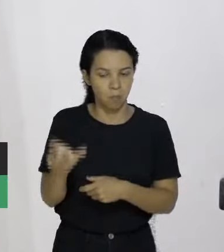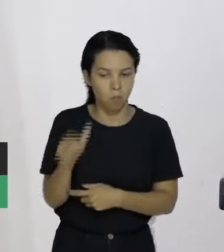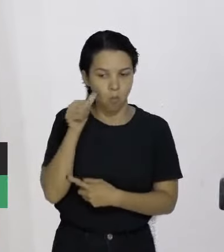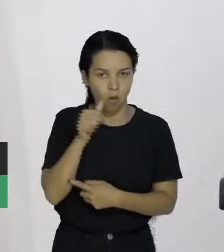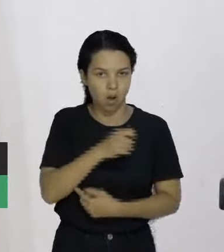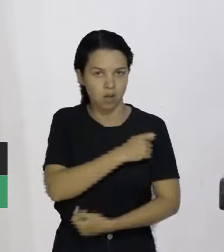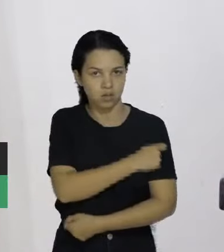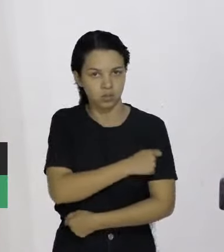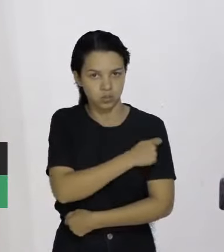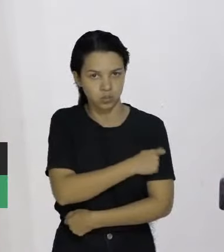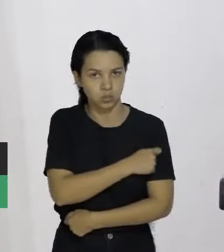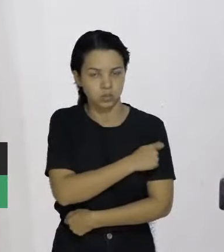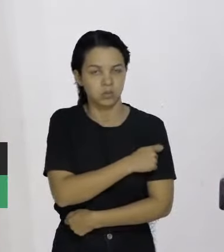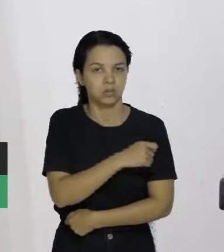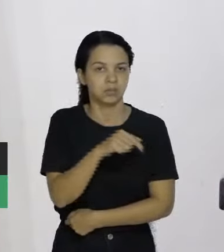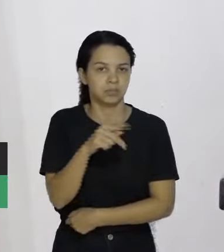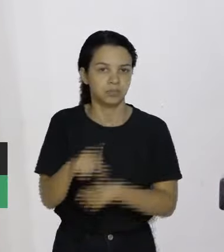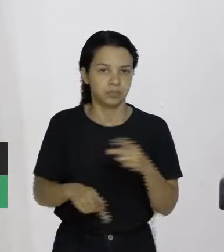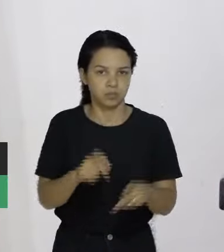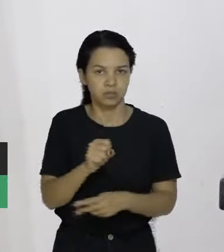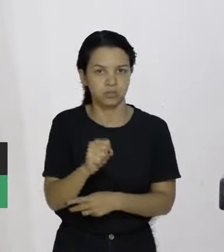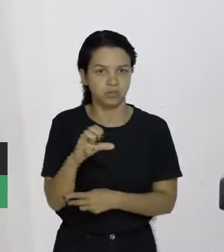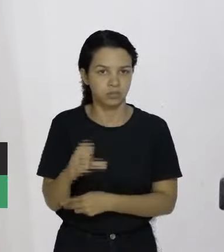alguma mãe de alguma Catarinense